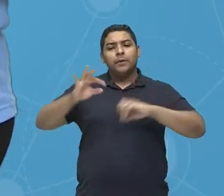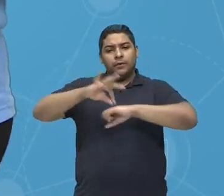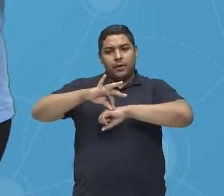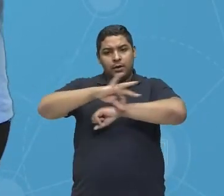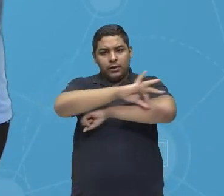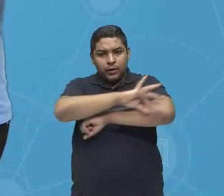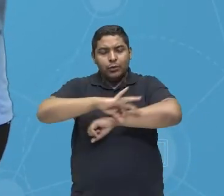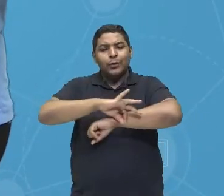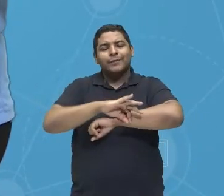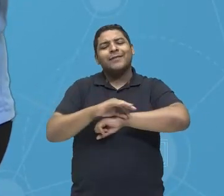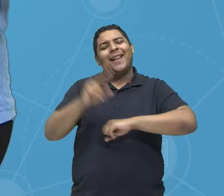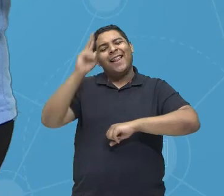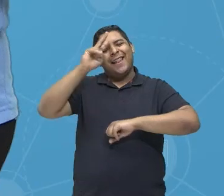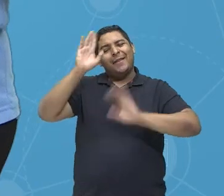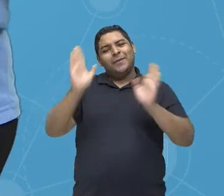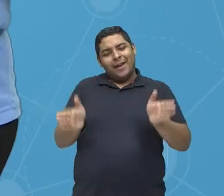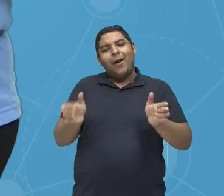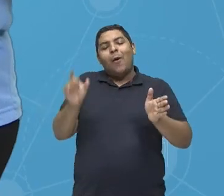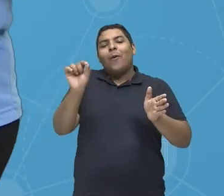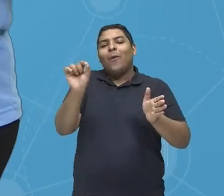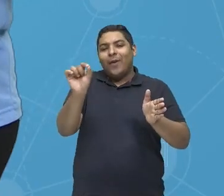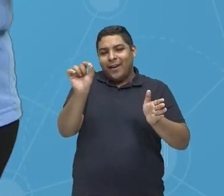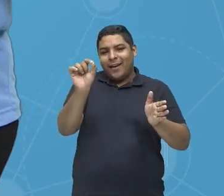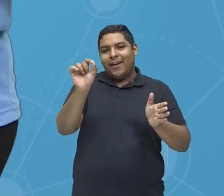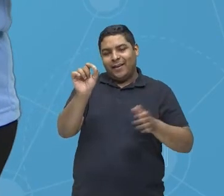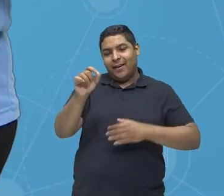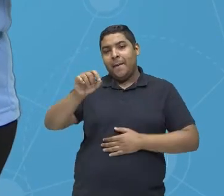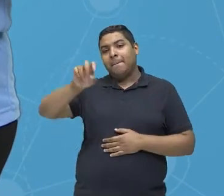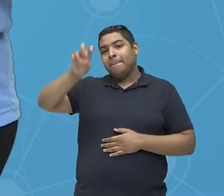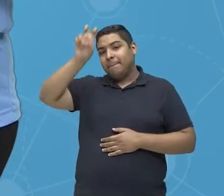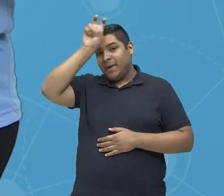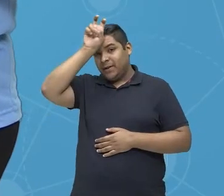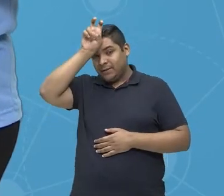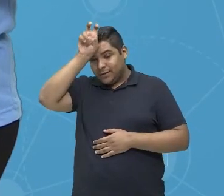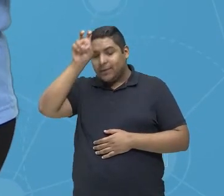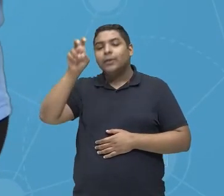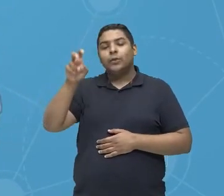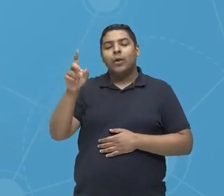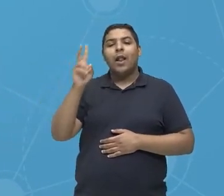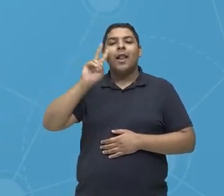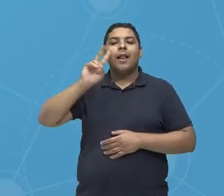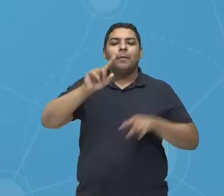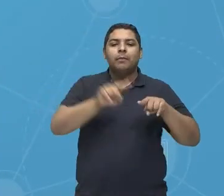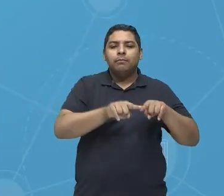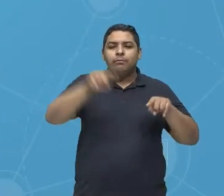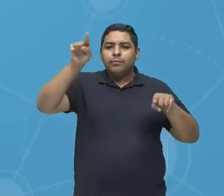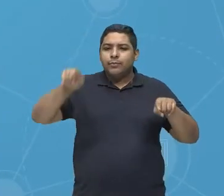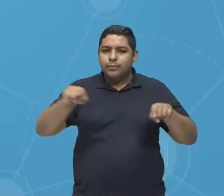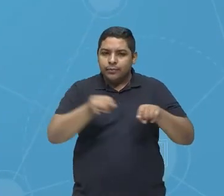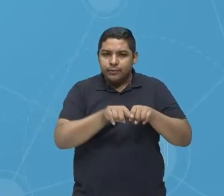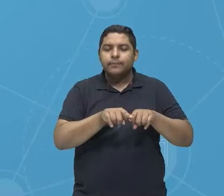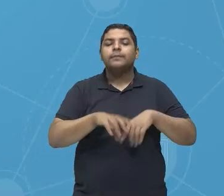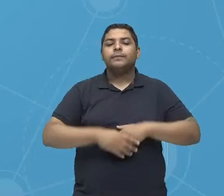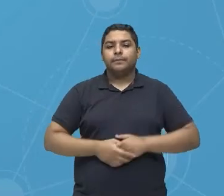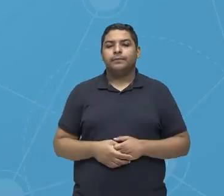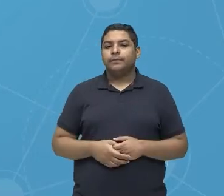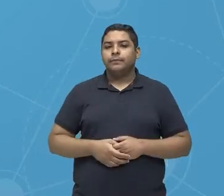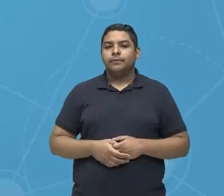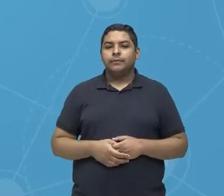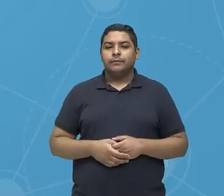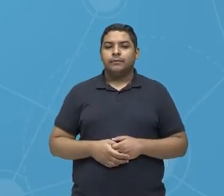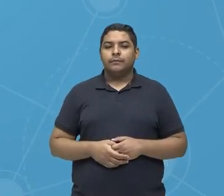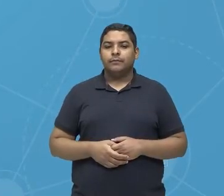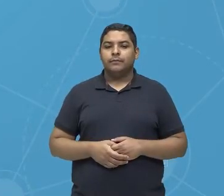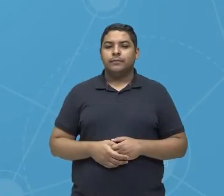do Egito, lembramos logo de quê? Das pirâmides, certo? E aí, o que nós temos nesse conceito? Olha